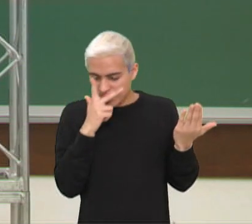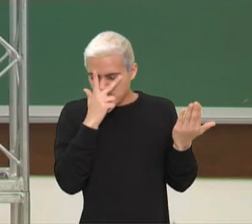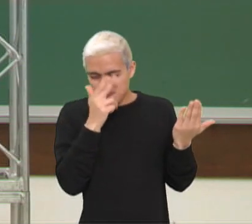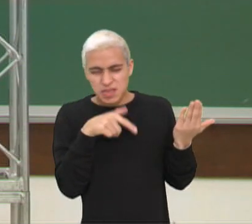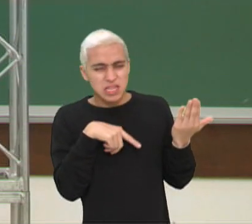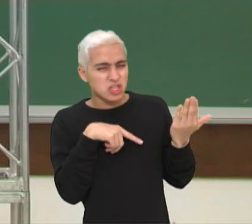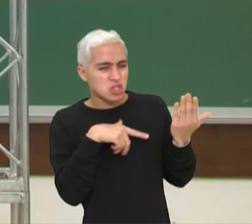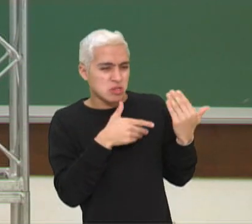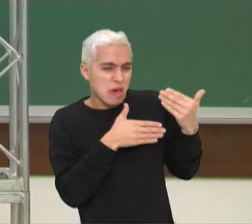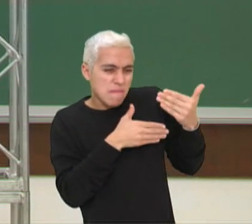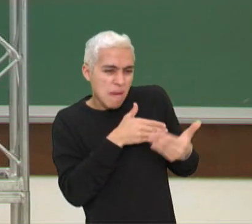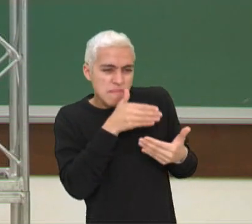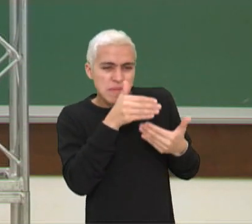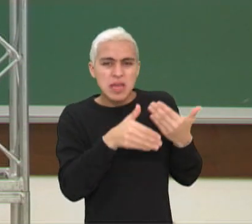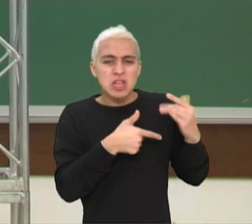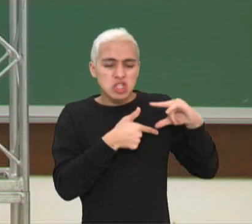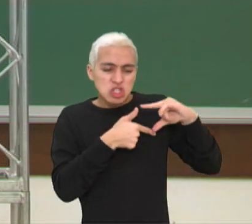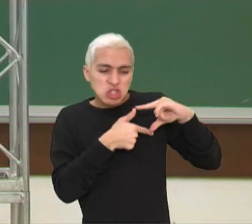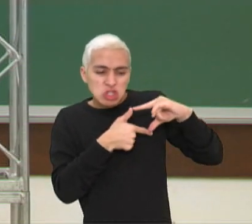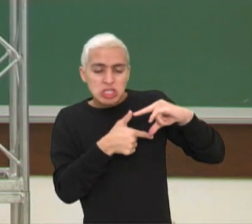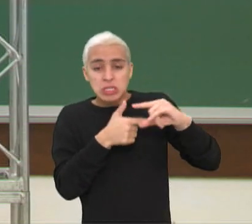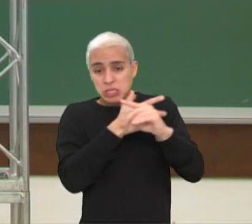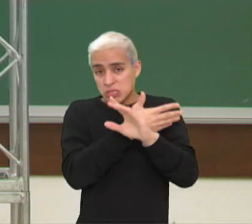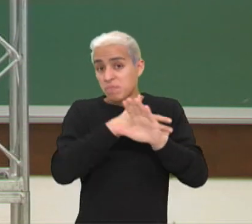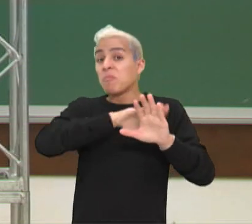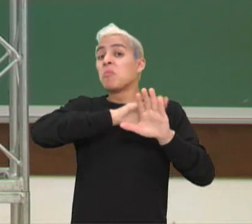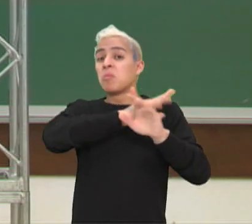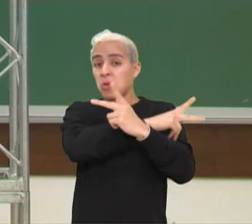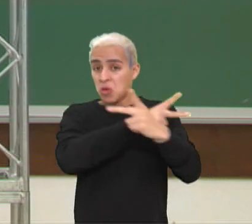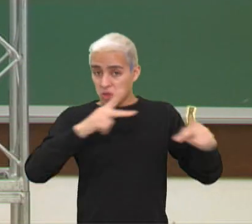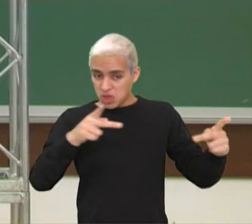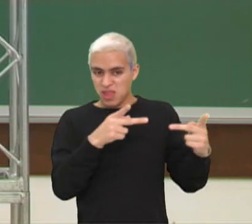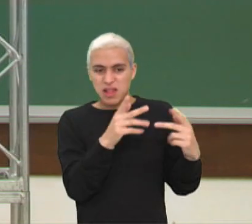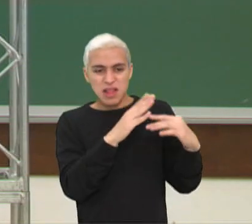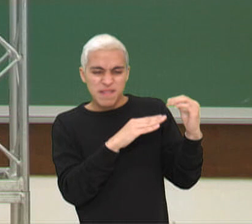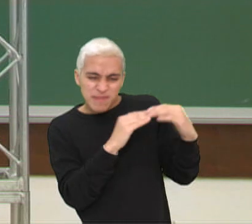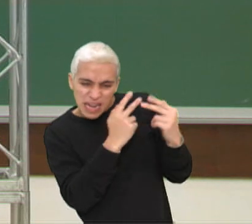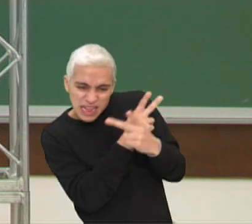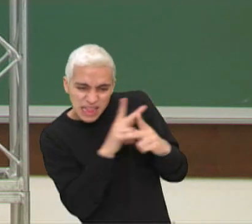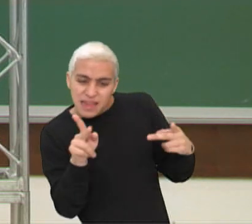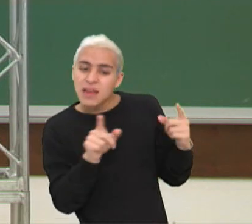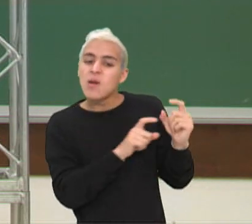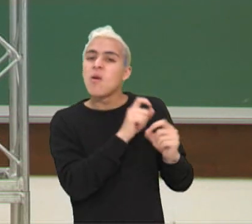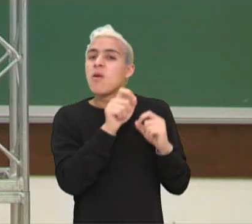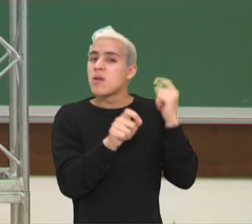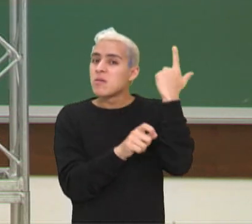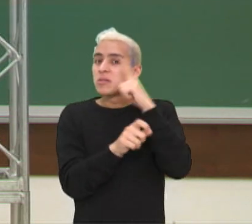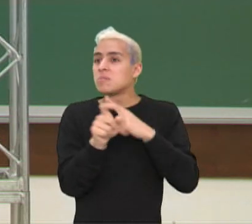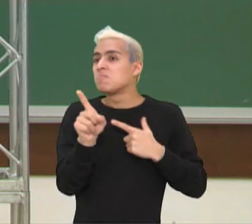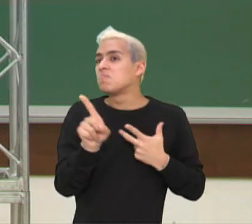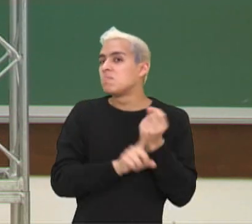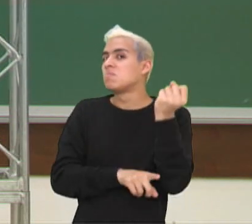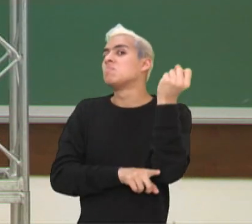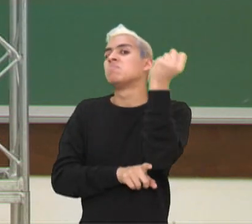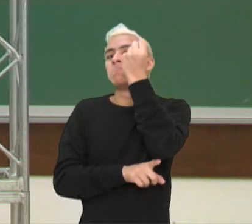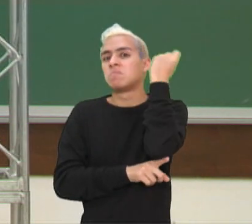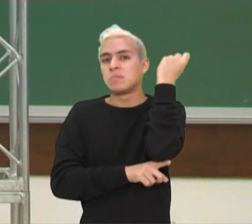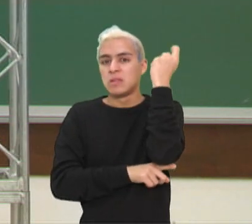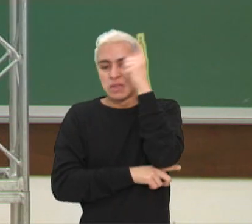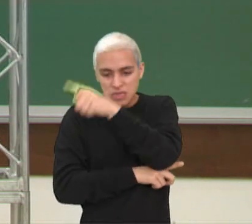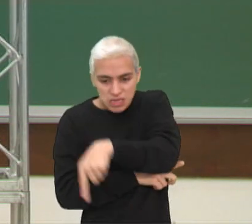um ritual, um jogo, uma estratégia por trás dessa prática para que tivessem êxito